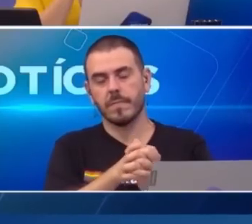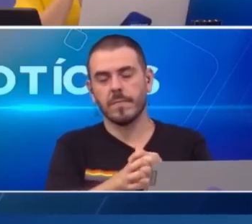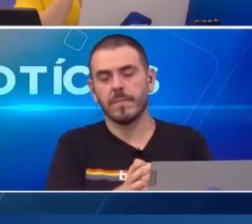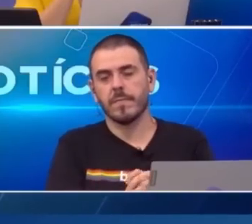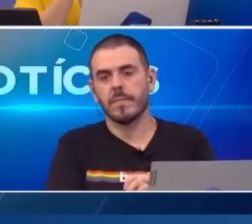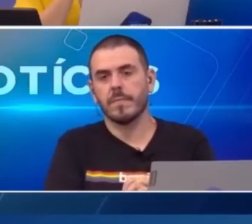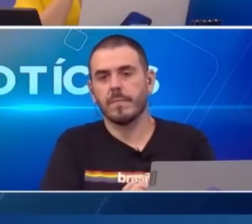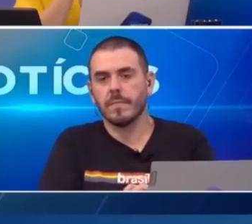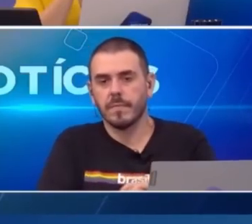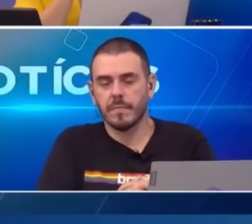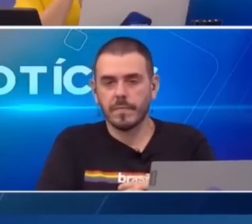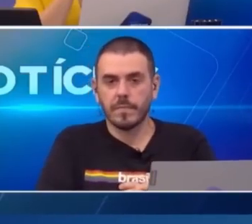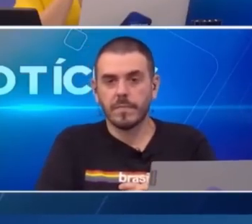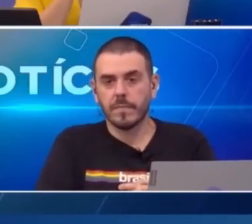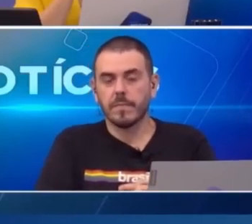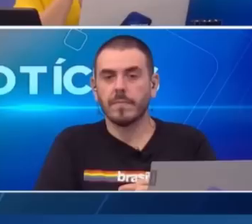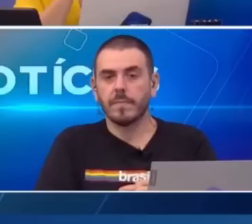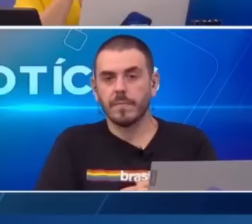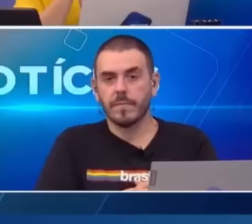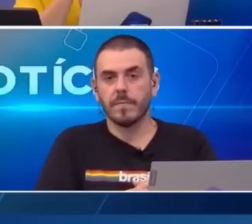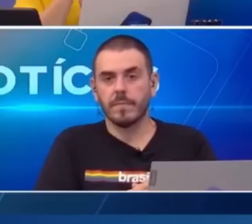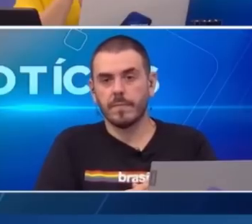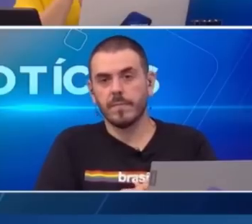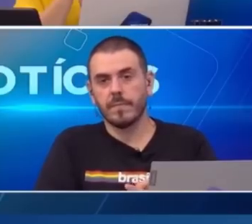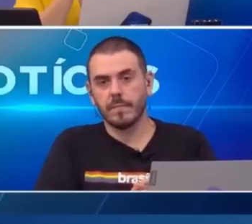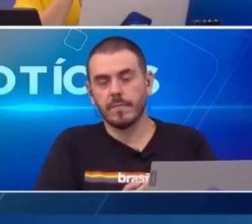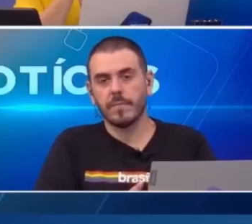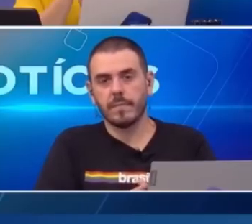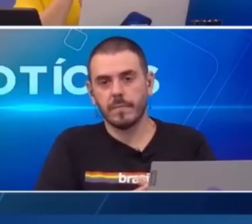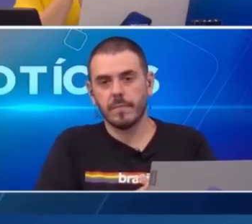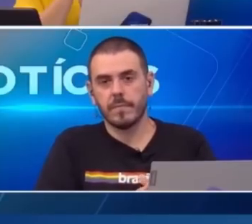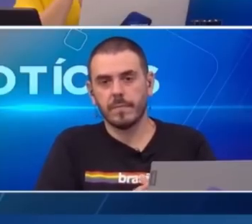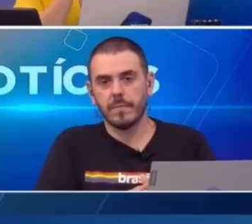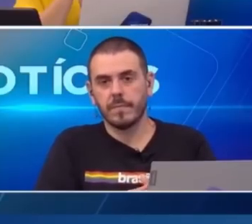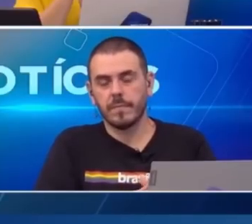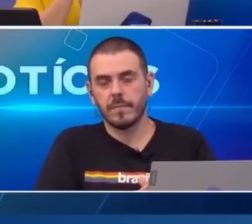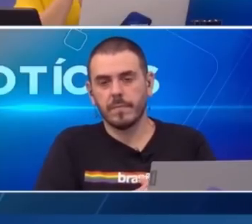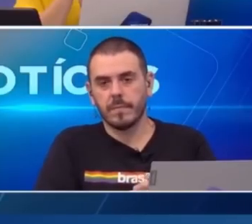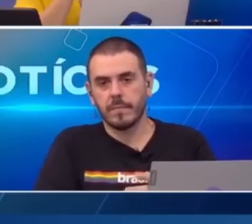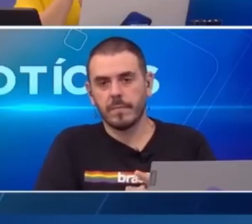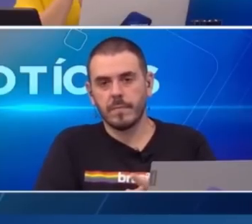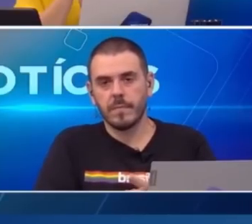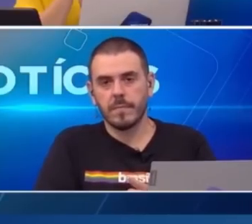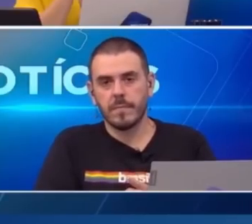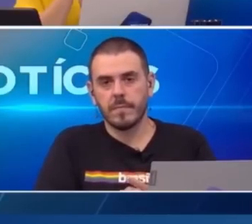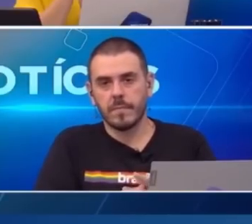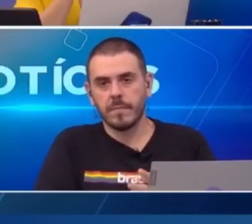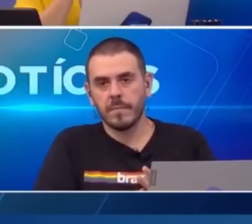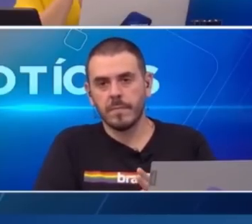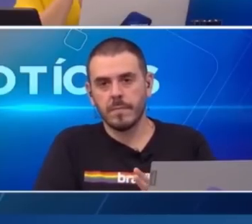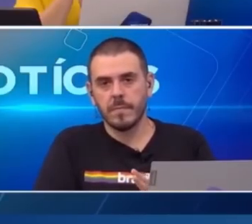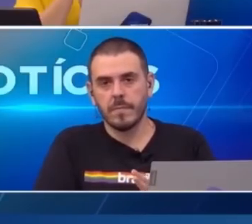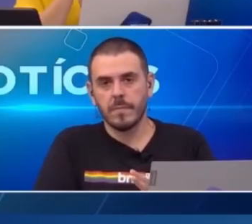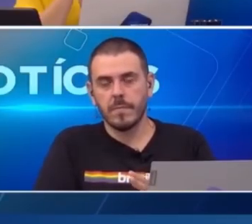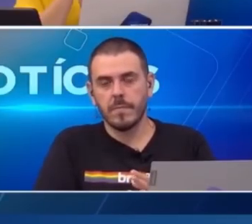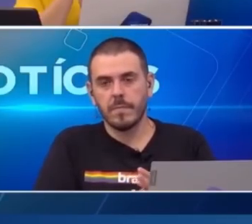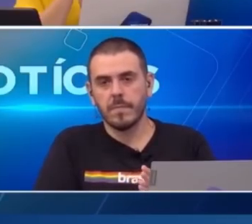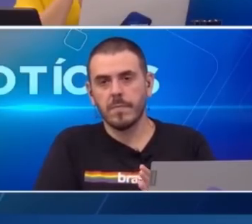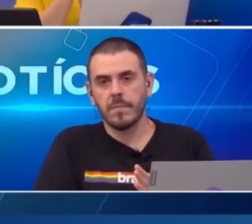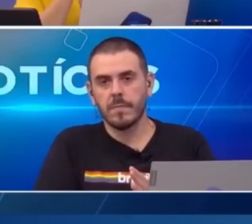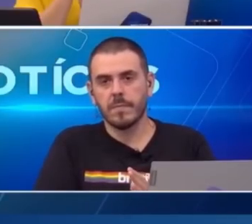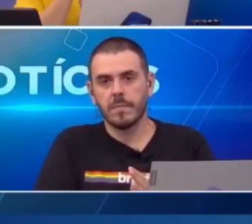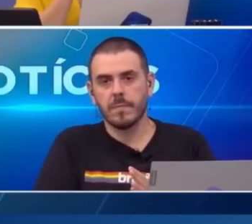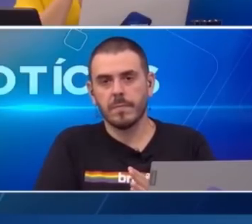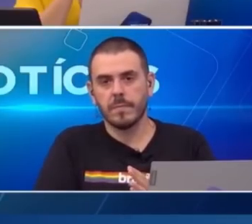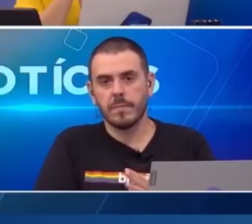deixaram o país Terra arrasada mostra o seguinte primeiro meu irmão tu vive na bolha da galera